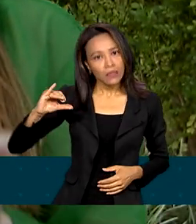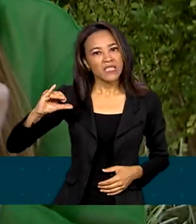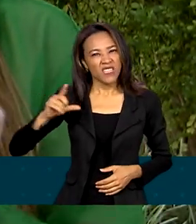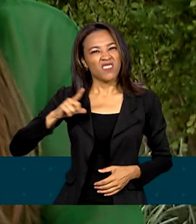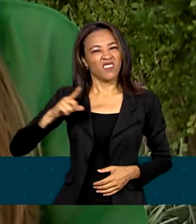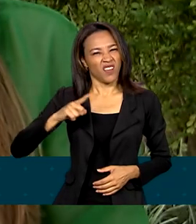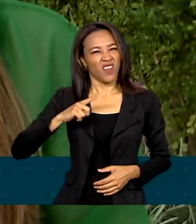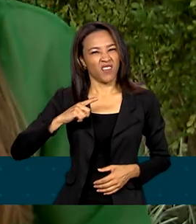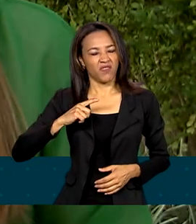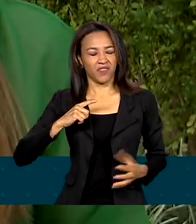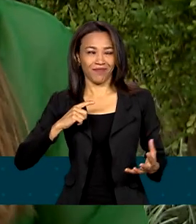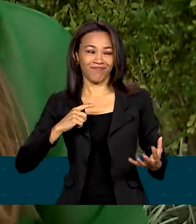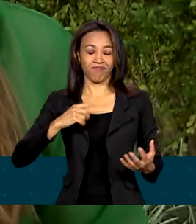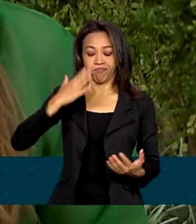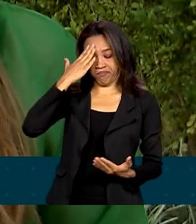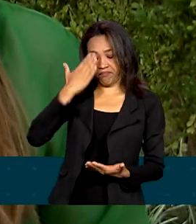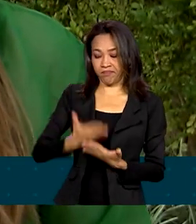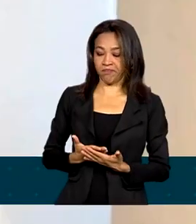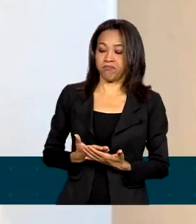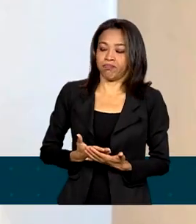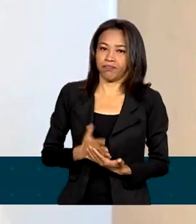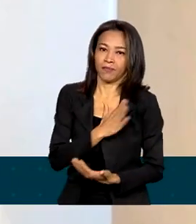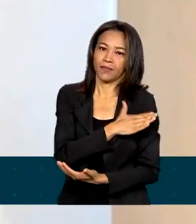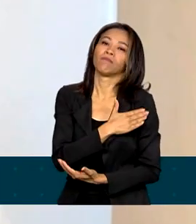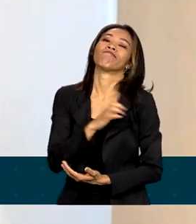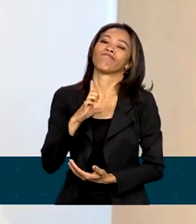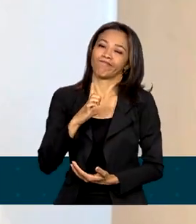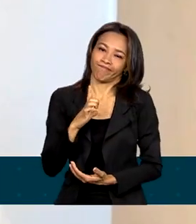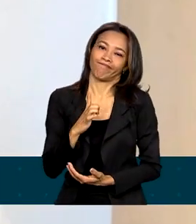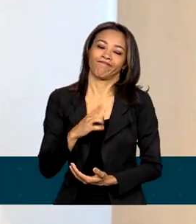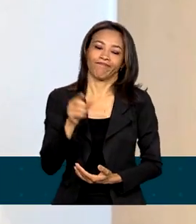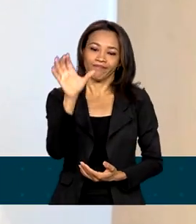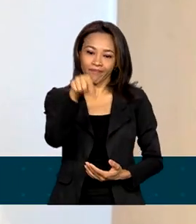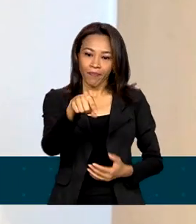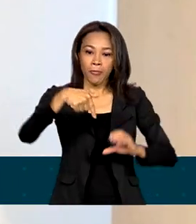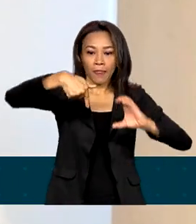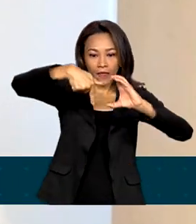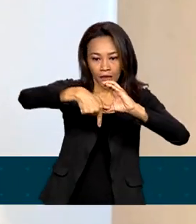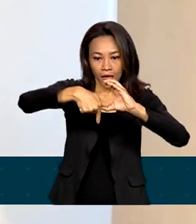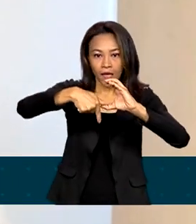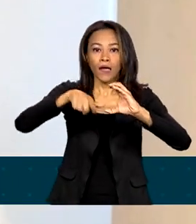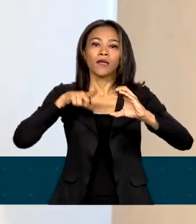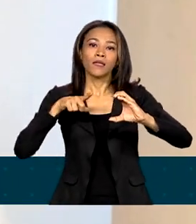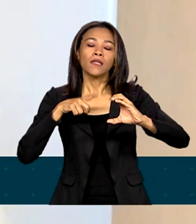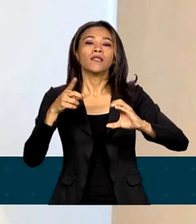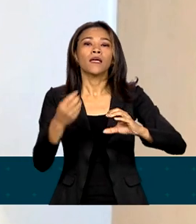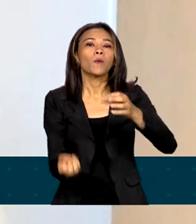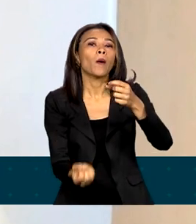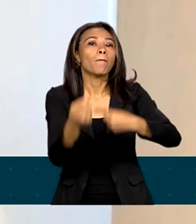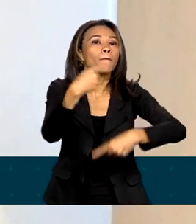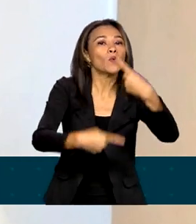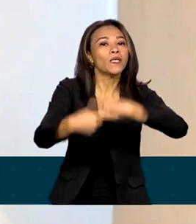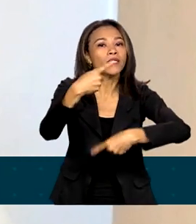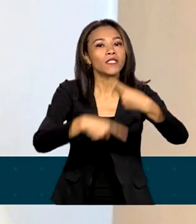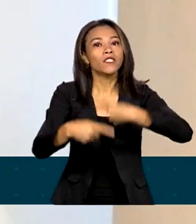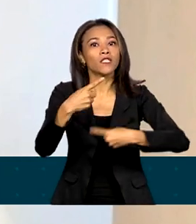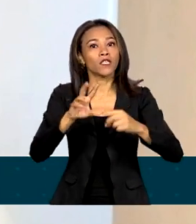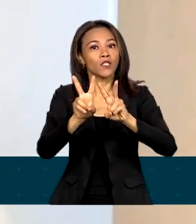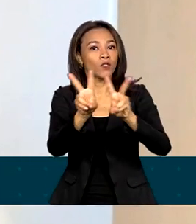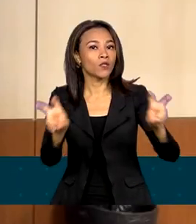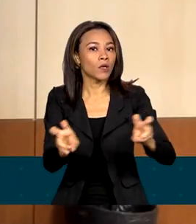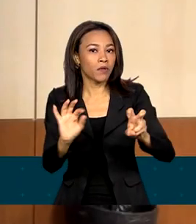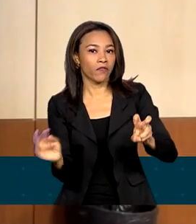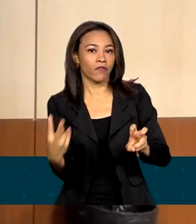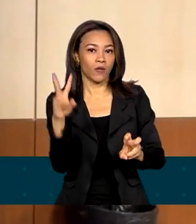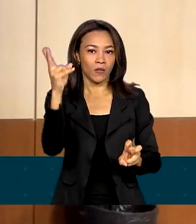enfrentar descrença e preconceito. O CNPq vem adotando uma política de valorização do trabalho